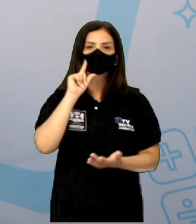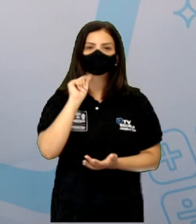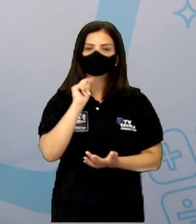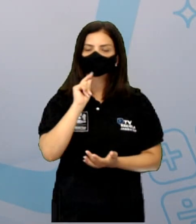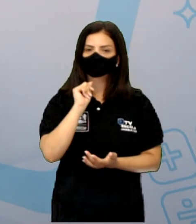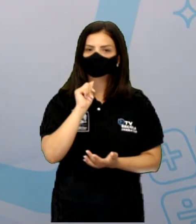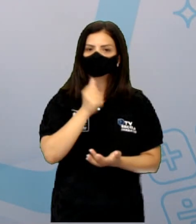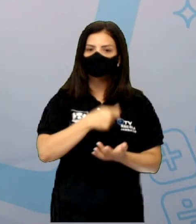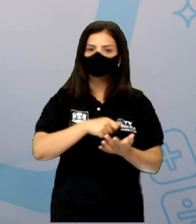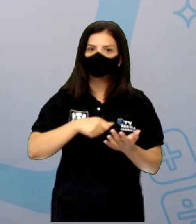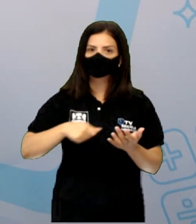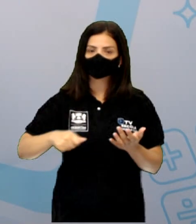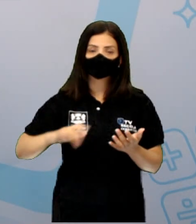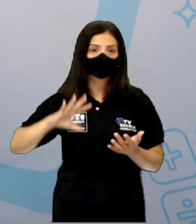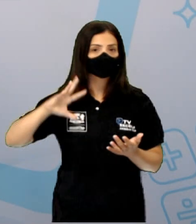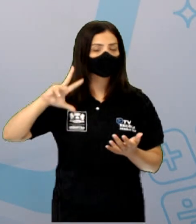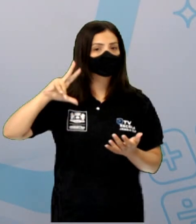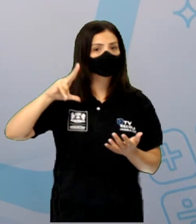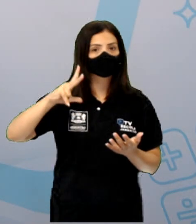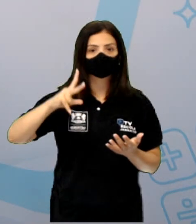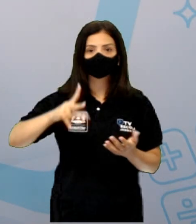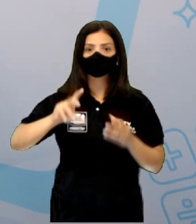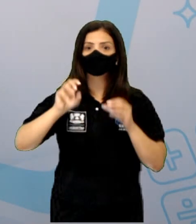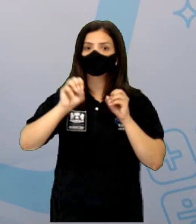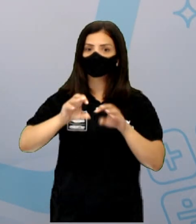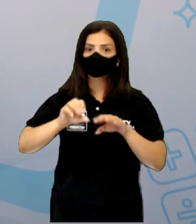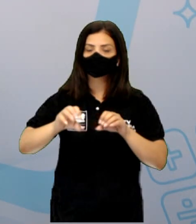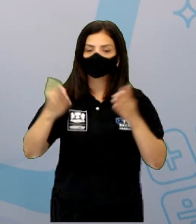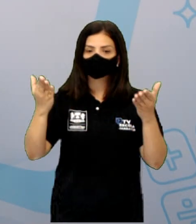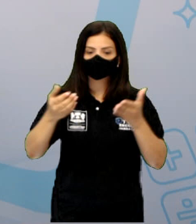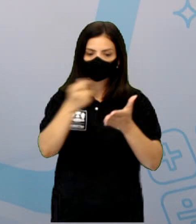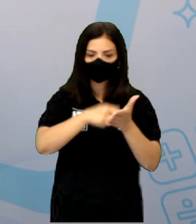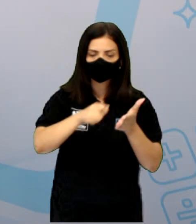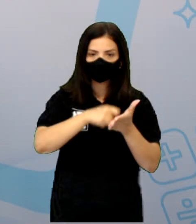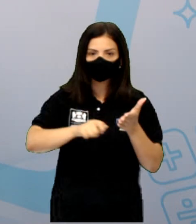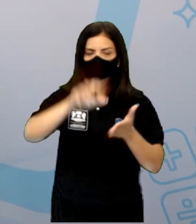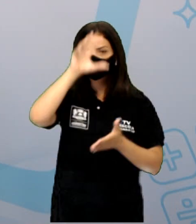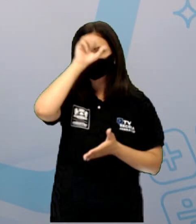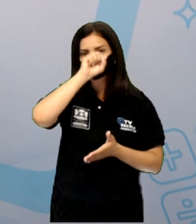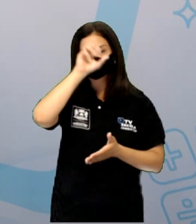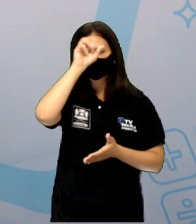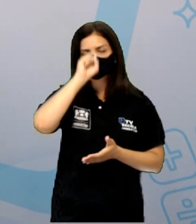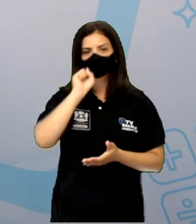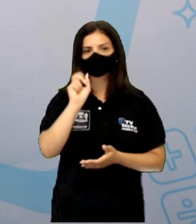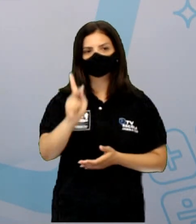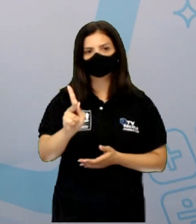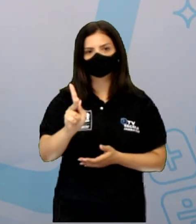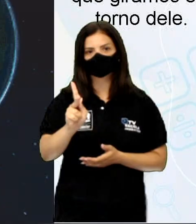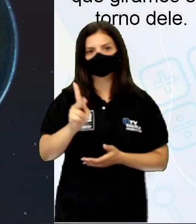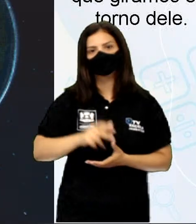né? Escreva tudo o que for falado nesta aula. Vamos lá aprender, ok?